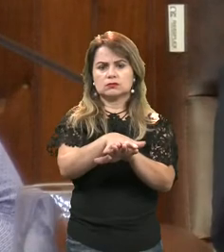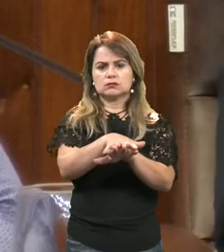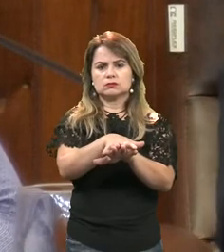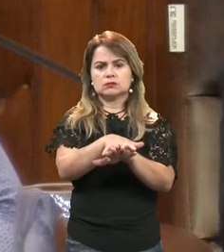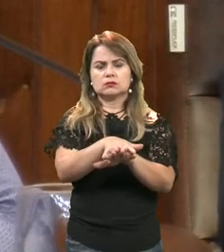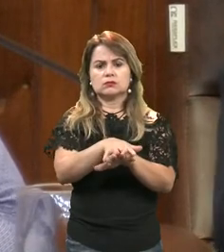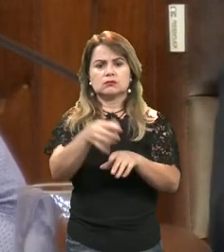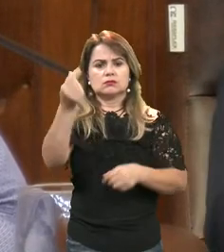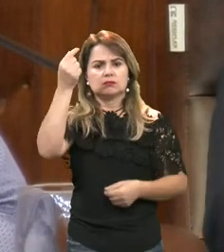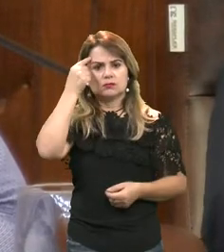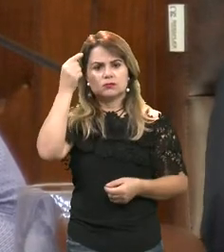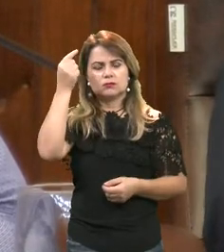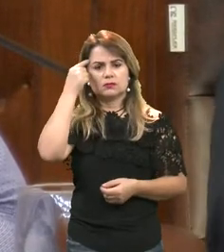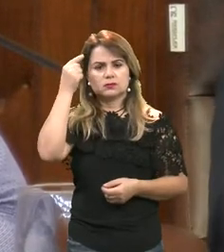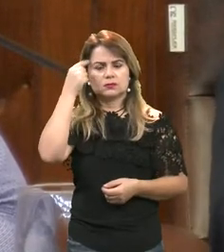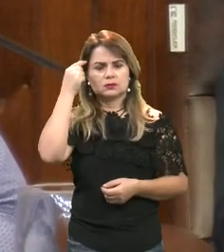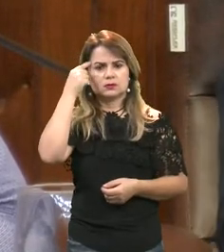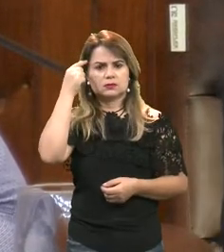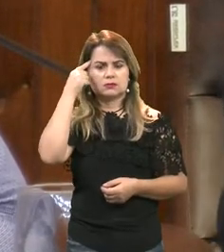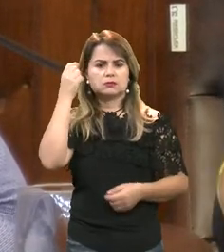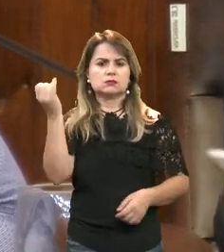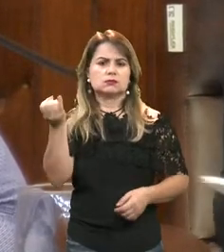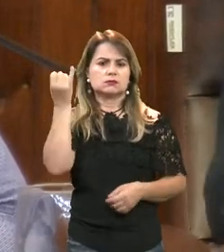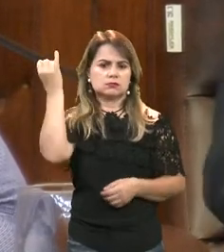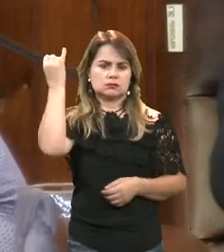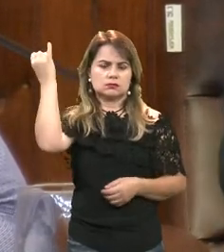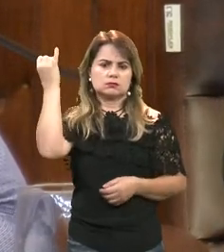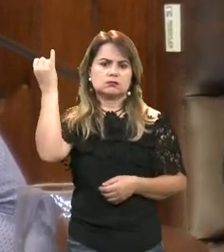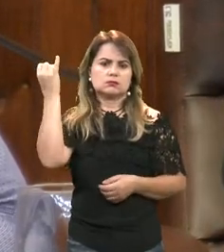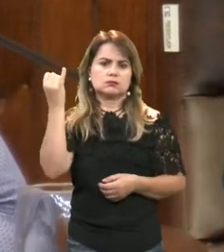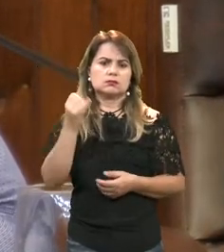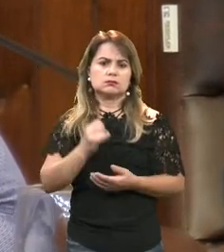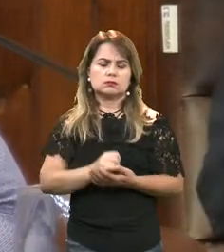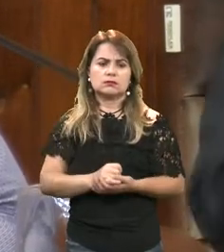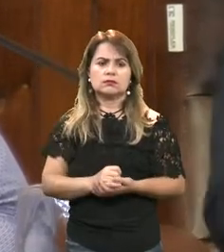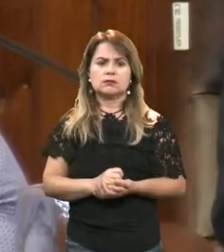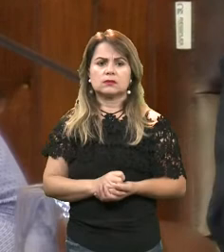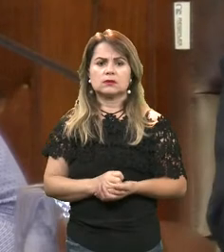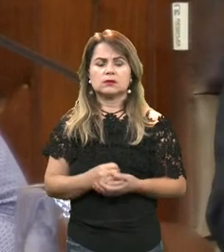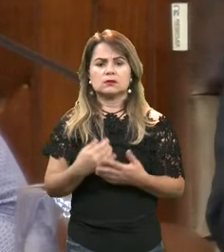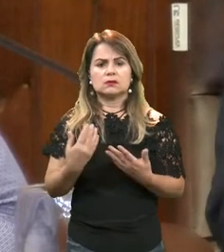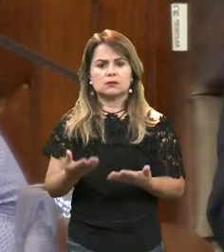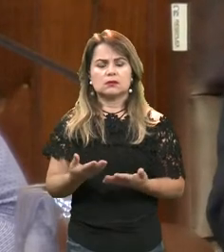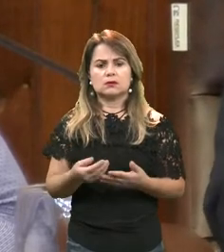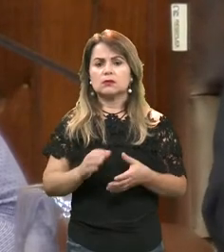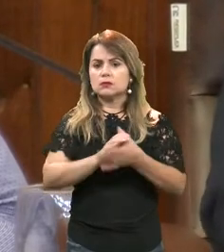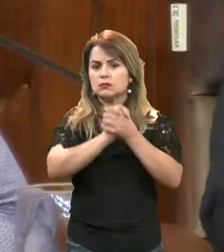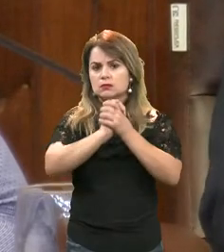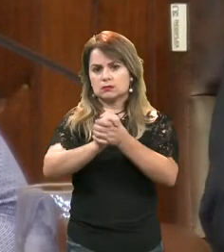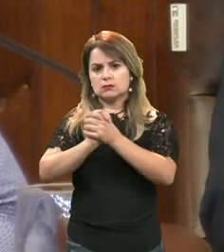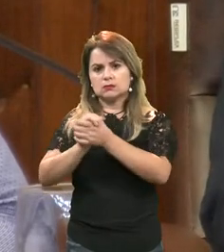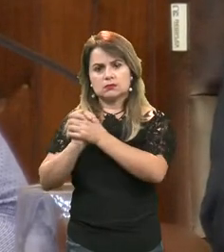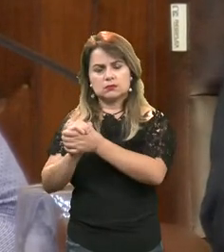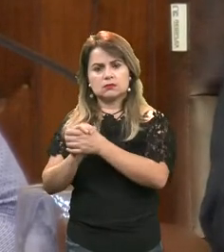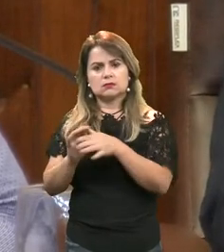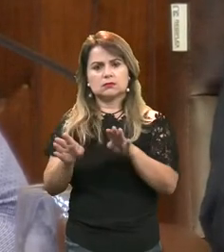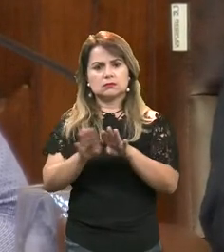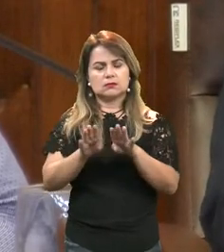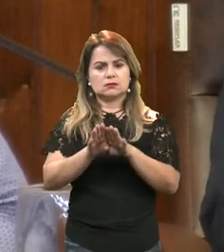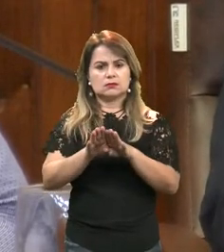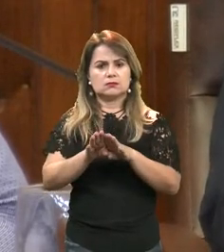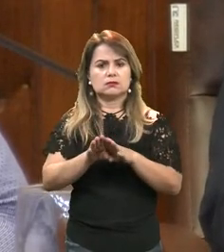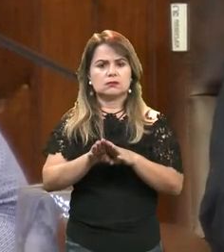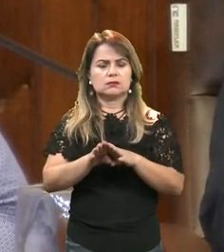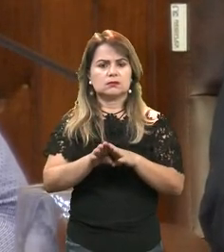e o pensamento suprapartidário. Eu não poderia deixar aqui de cumprimentar a diretoria da